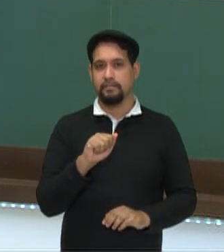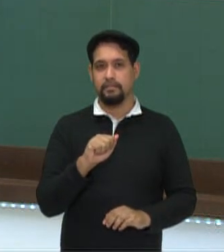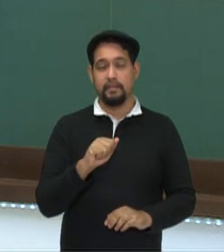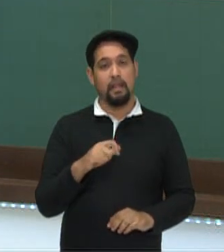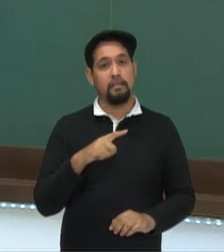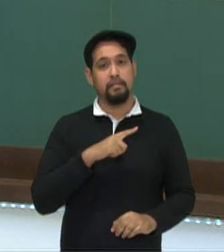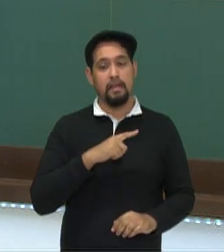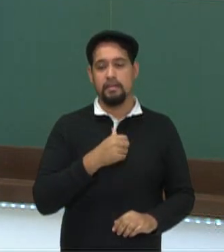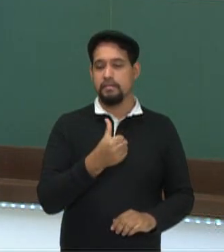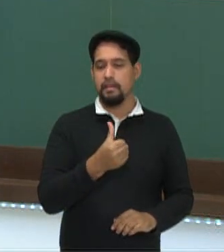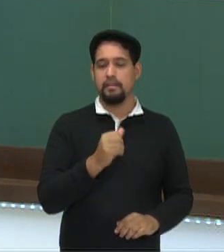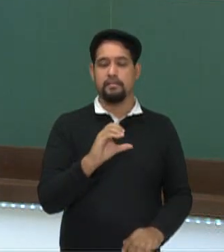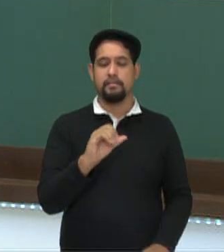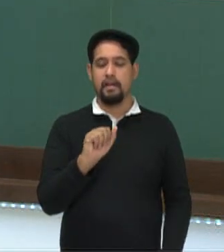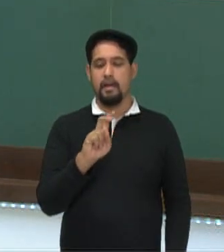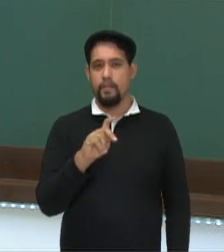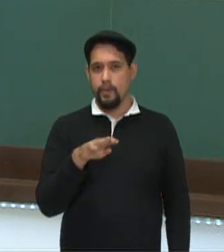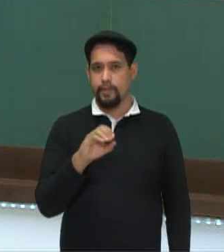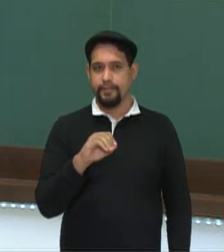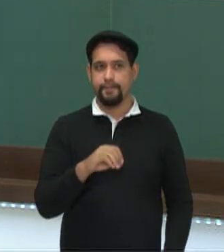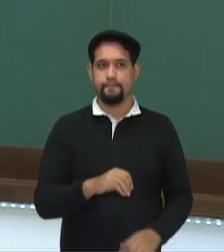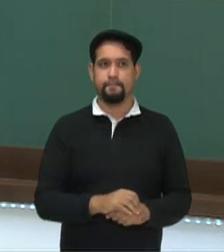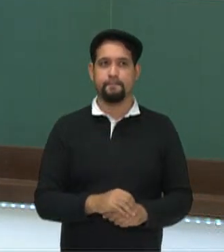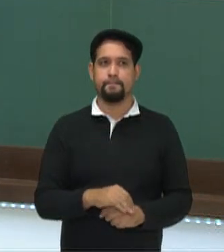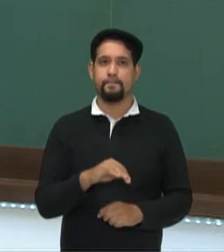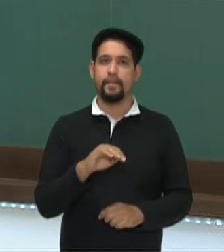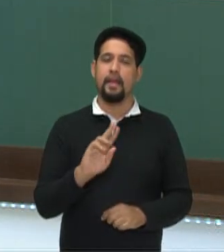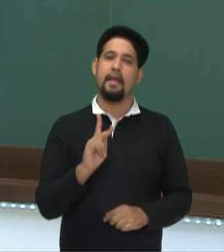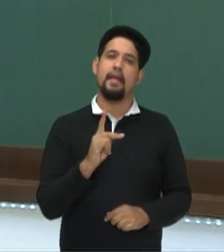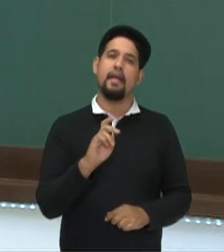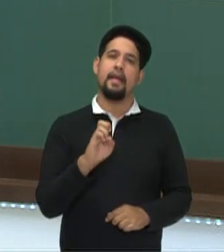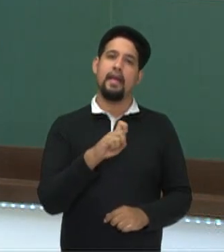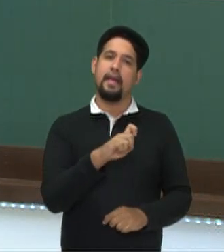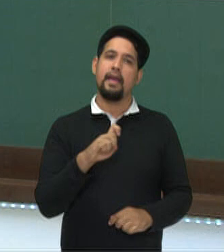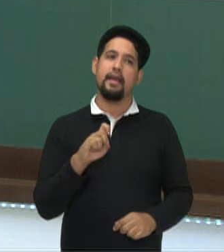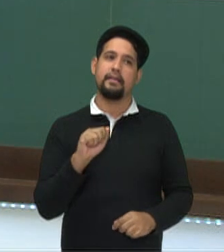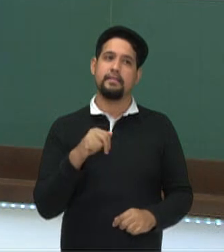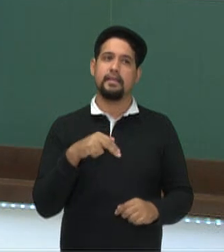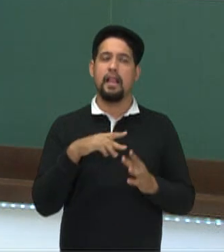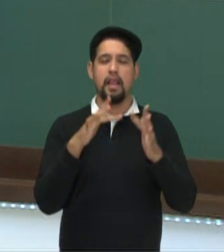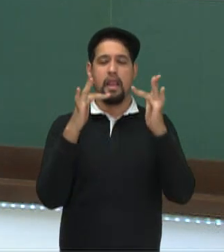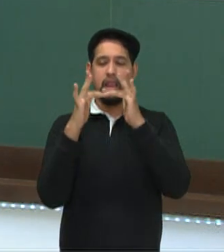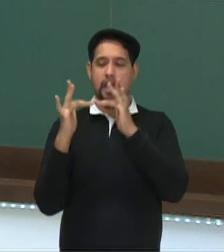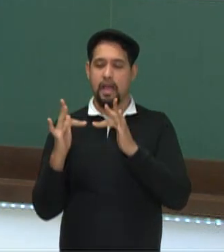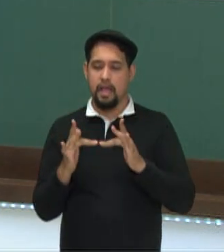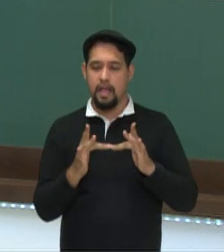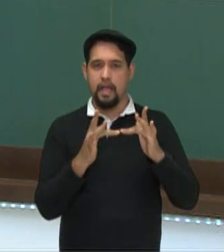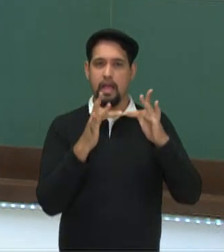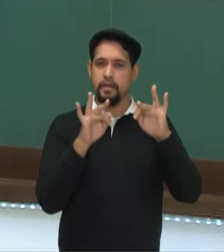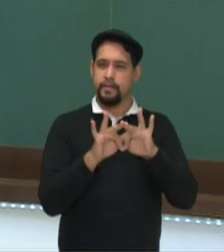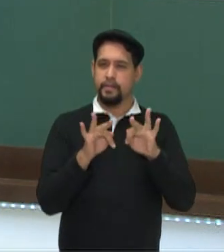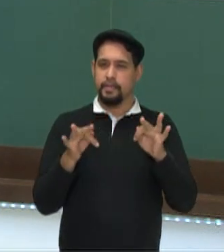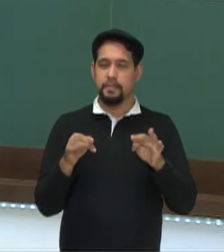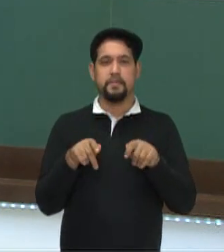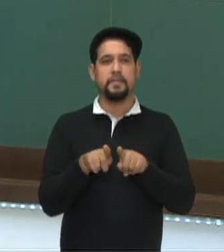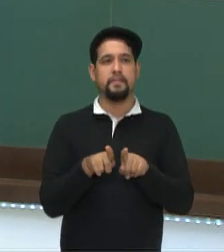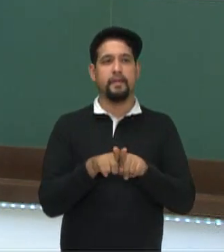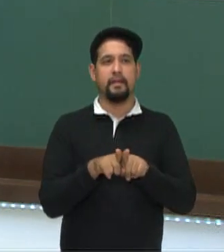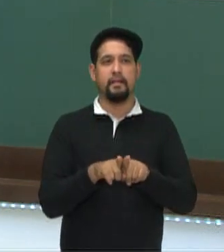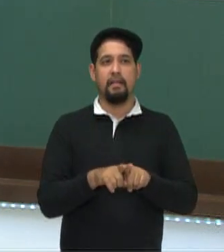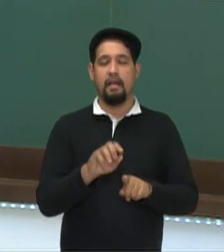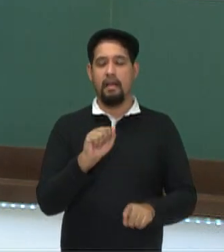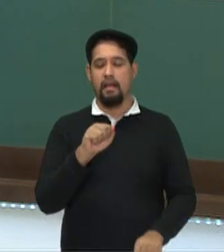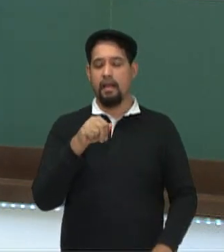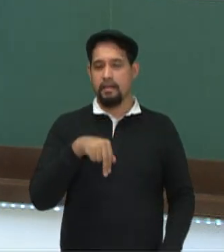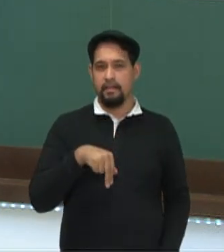temos 6 carbonos. Hex, tá? Hex, apenas ligações simples entre os carbonos,